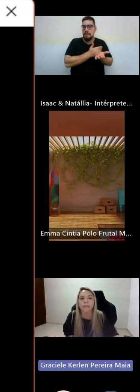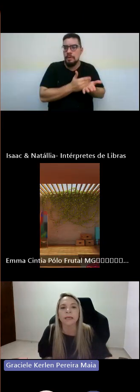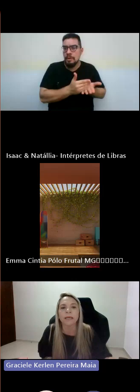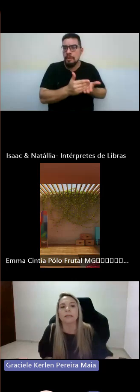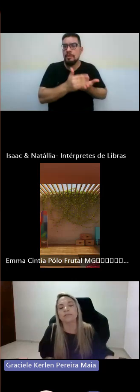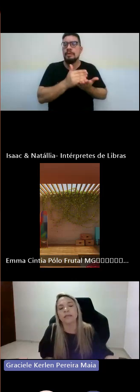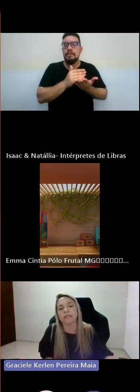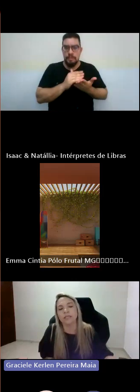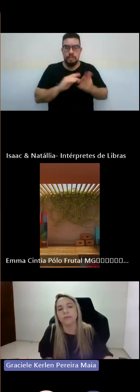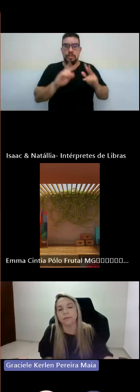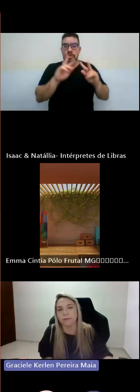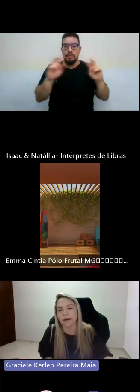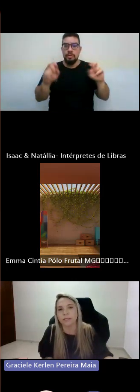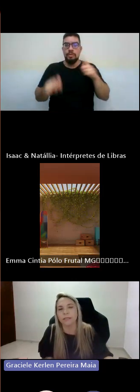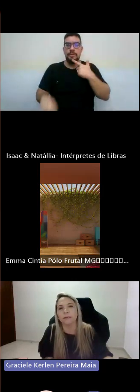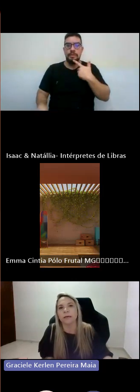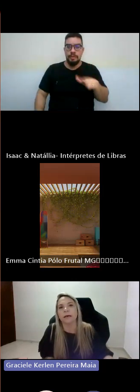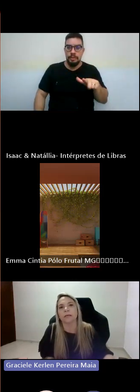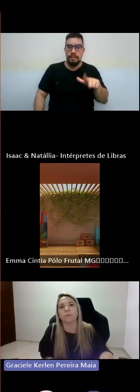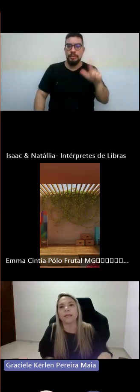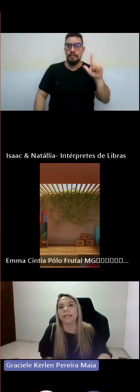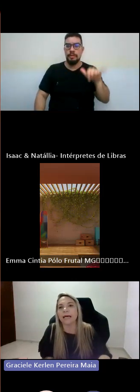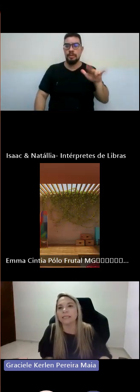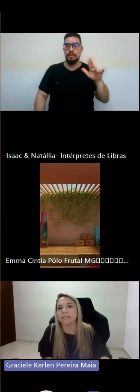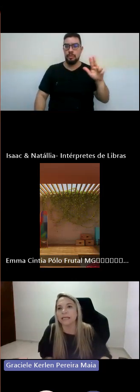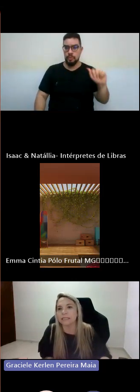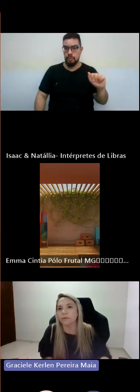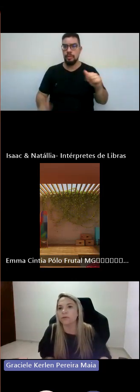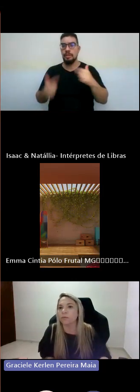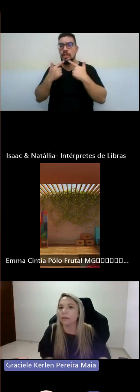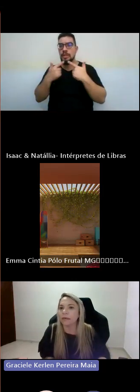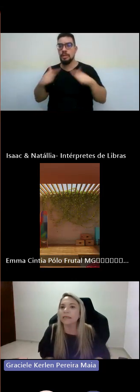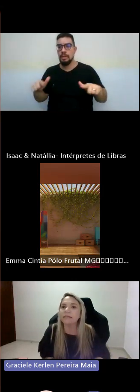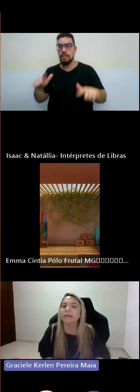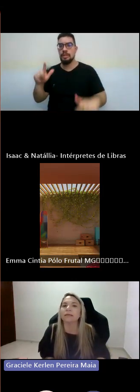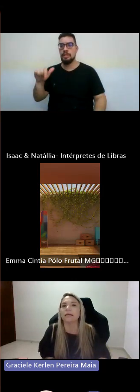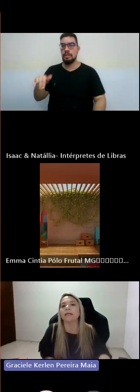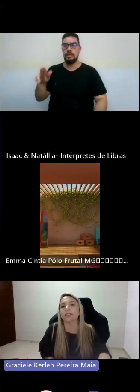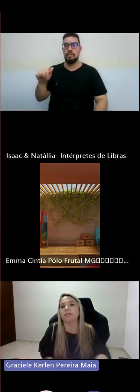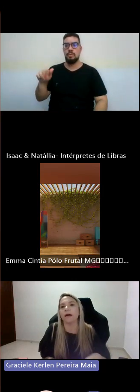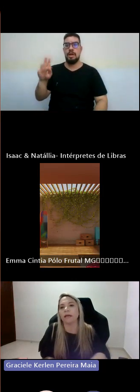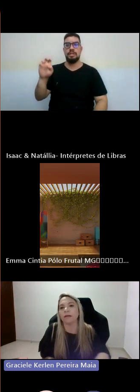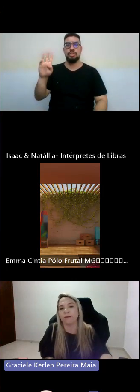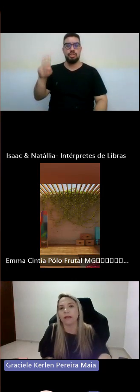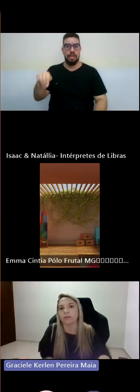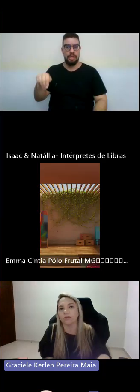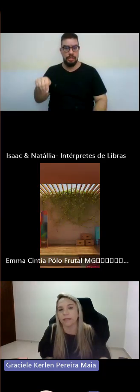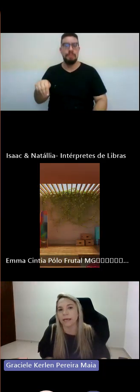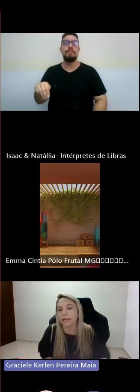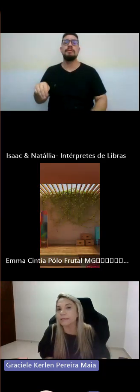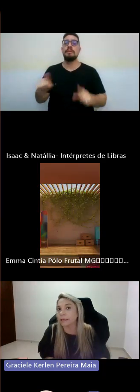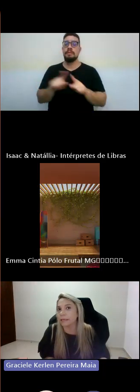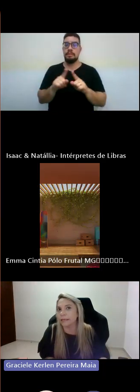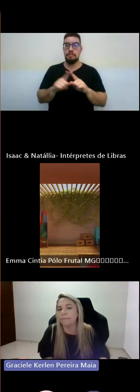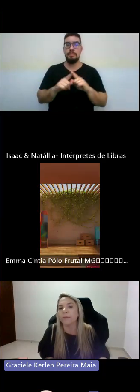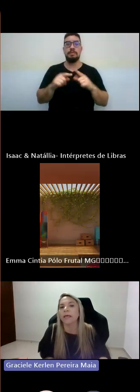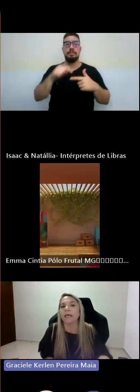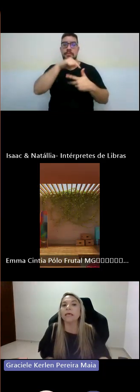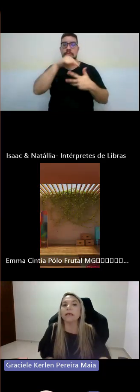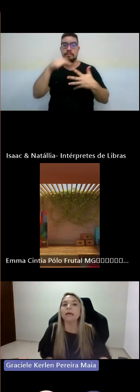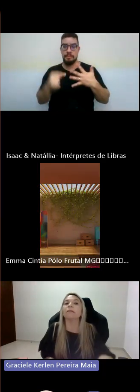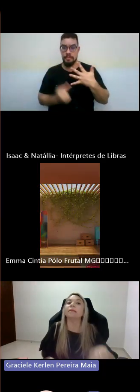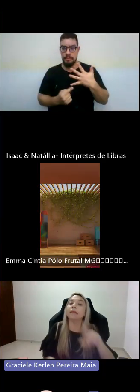língua, né, diferença de língua e linguagem, as propriedades das línguas humanas, né? A gente vai falar sobre elas